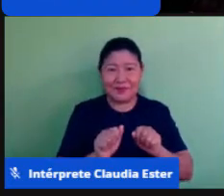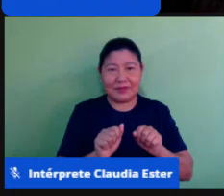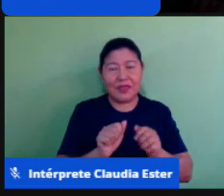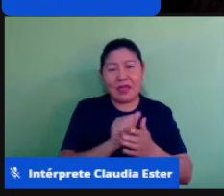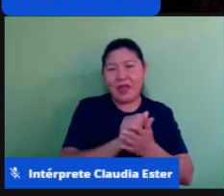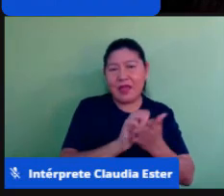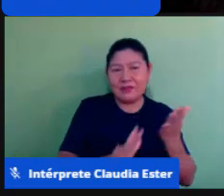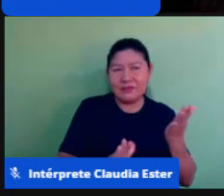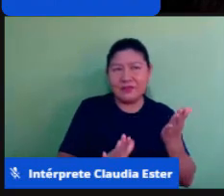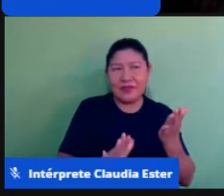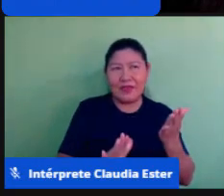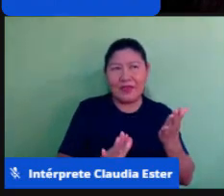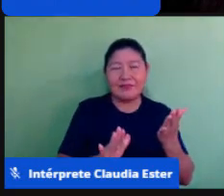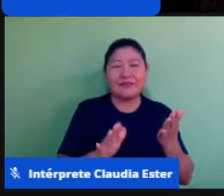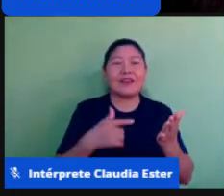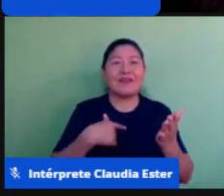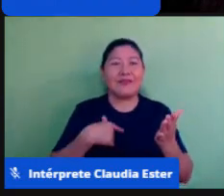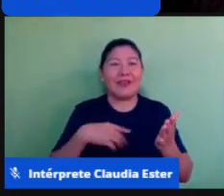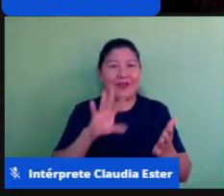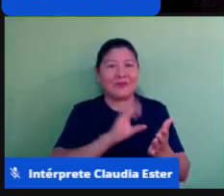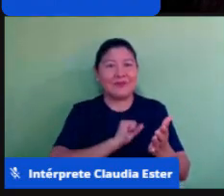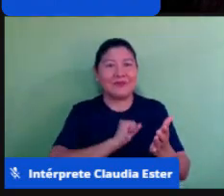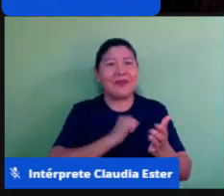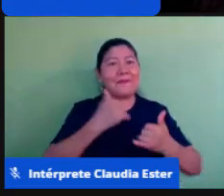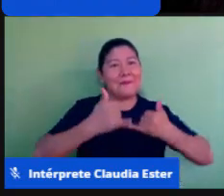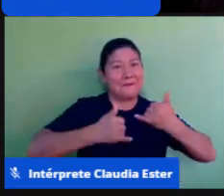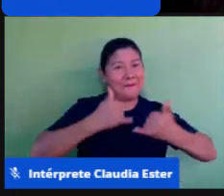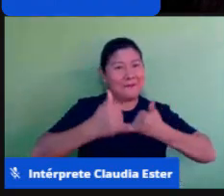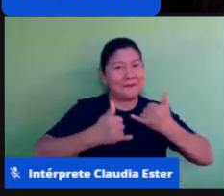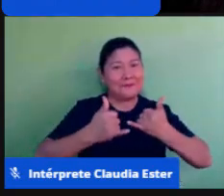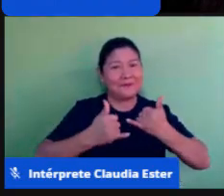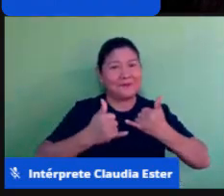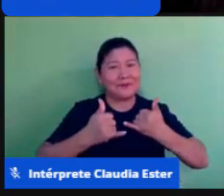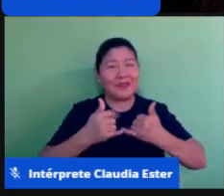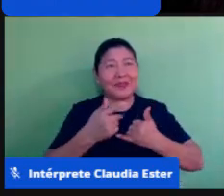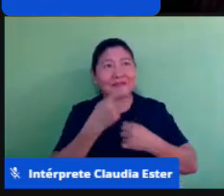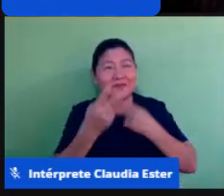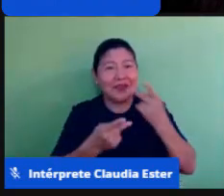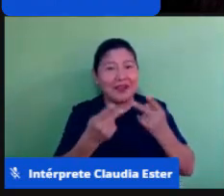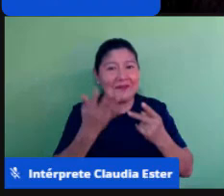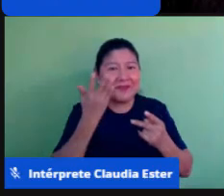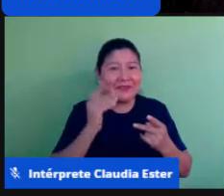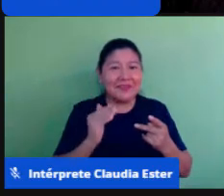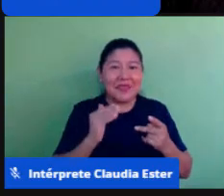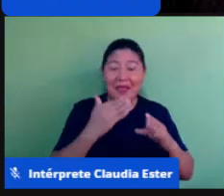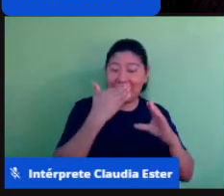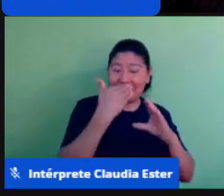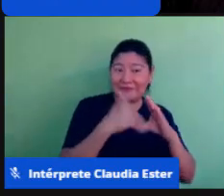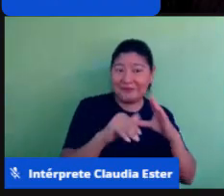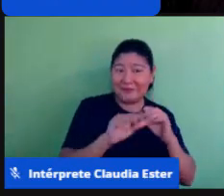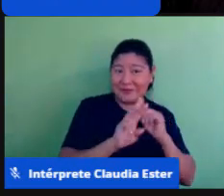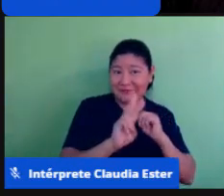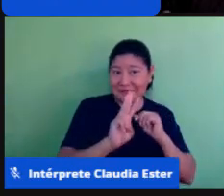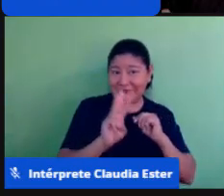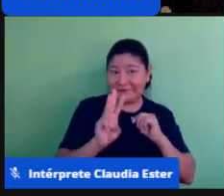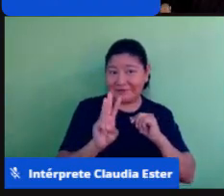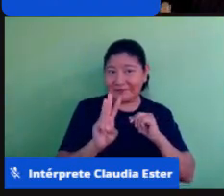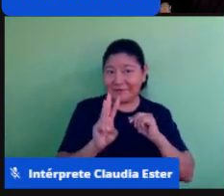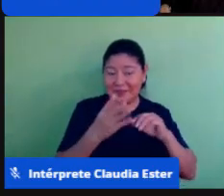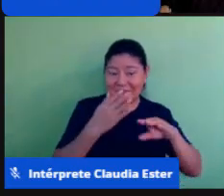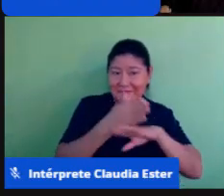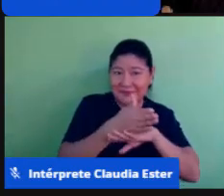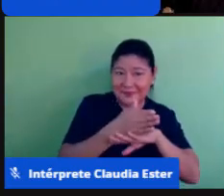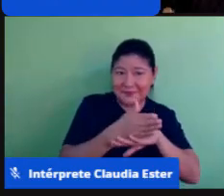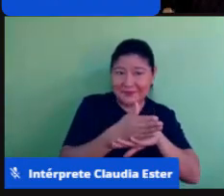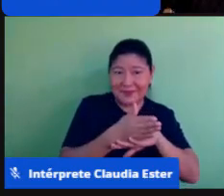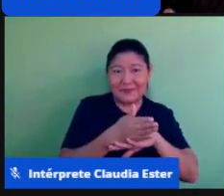que eu encaminho um mimo. Então você fala para os seus alunos que você está mandando um mimo para eles, ó. Eu fiz 2